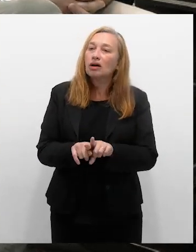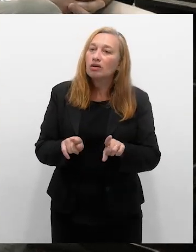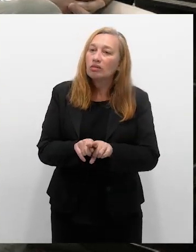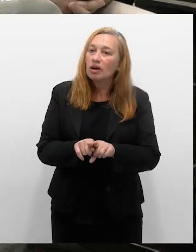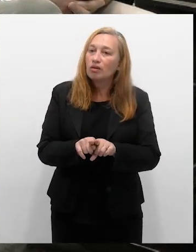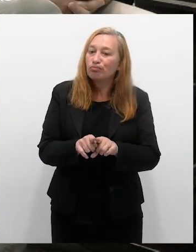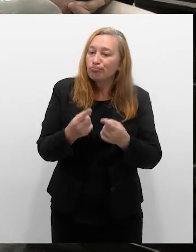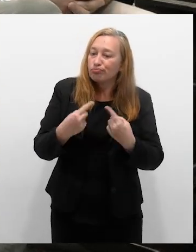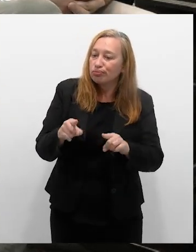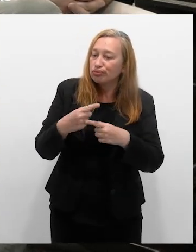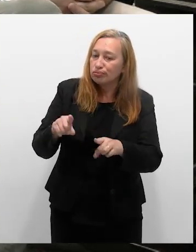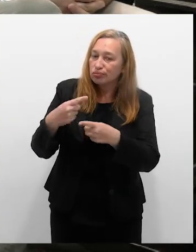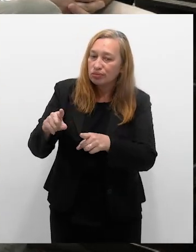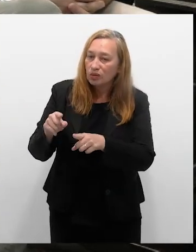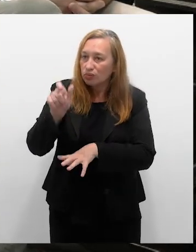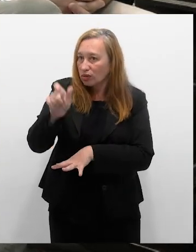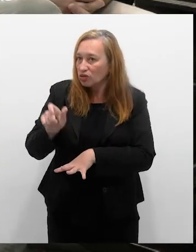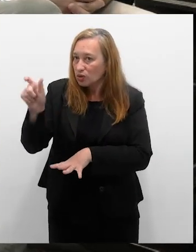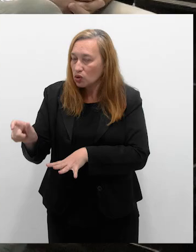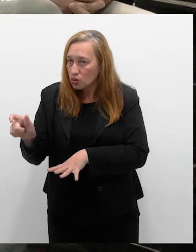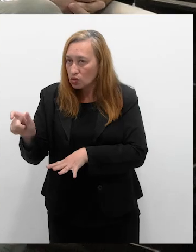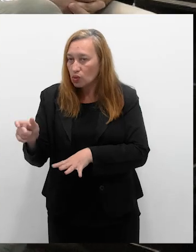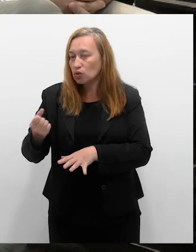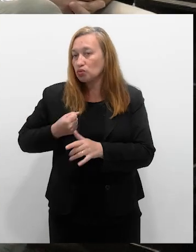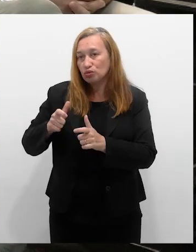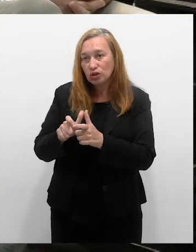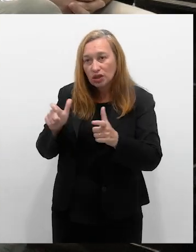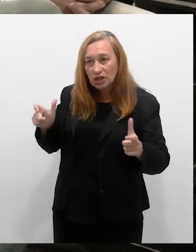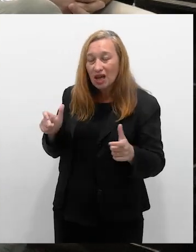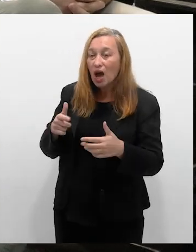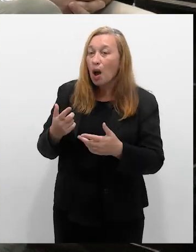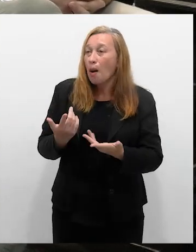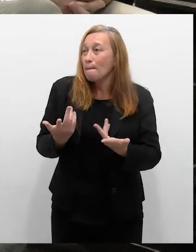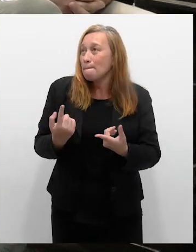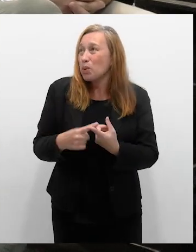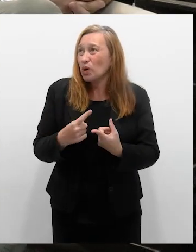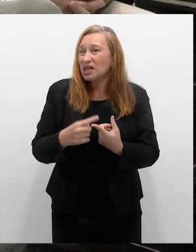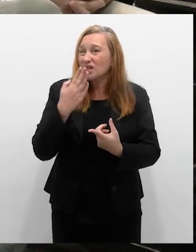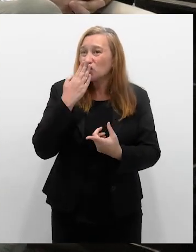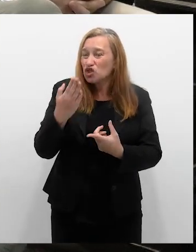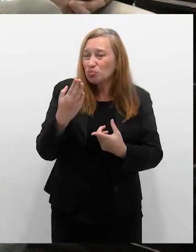Aumentar a perseguição a essas pessoas, porque nesse tipo de letra, e não